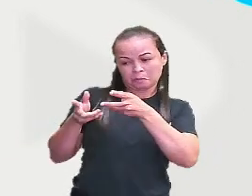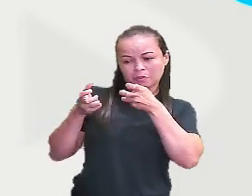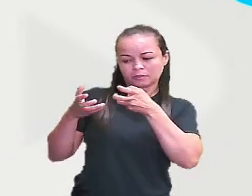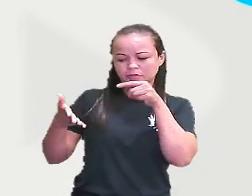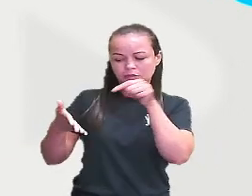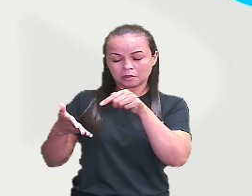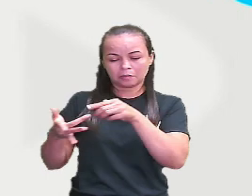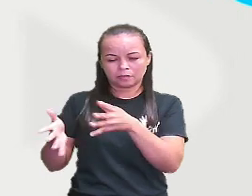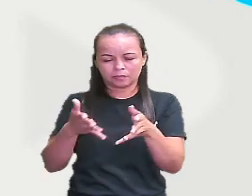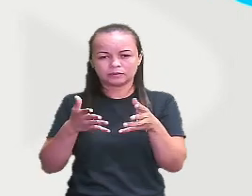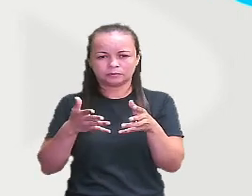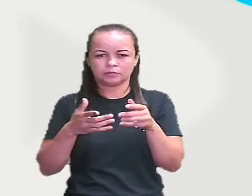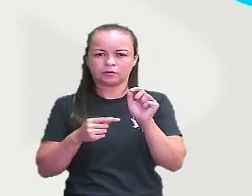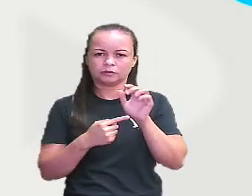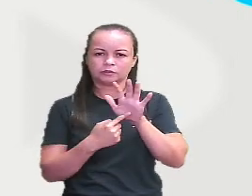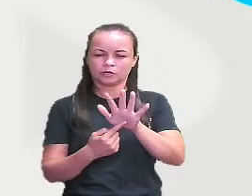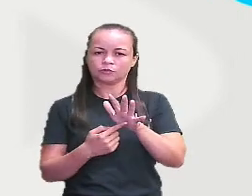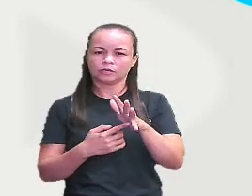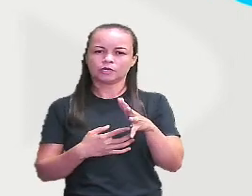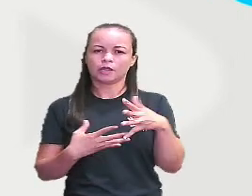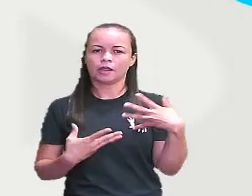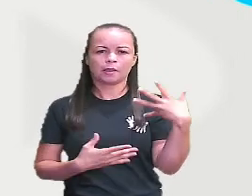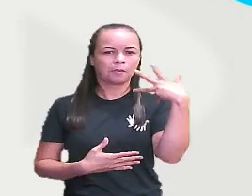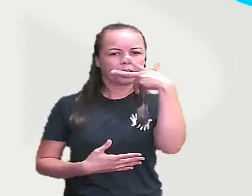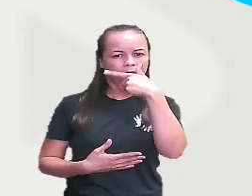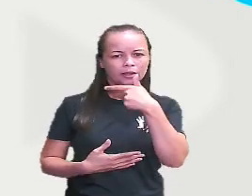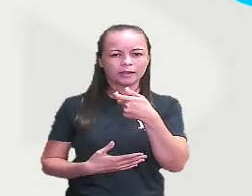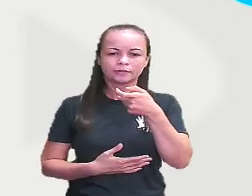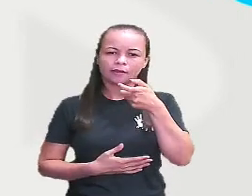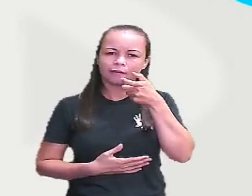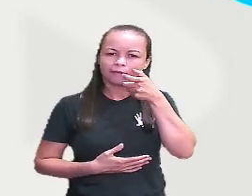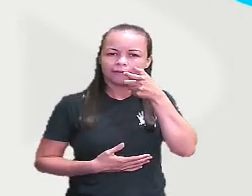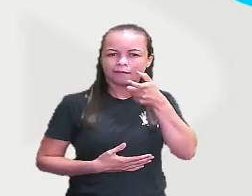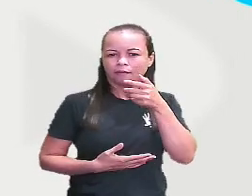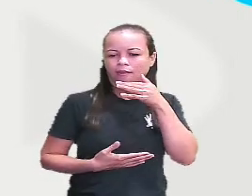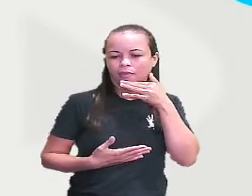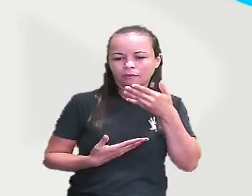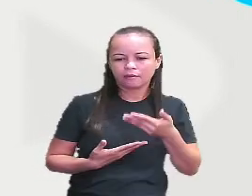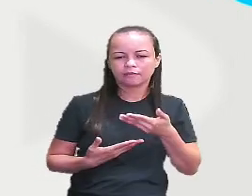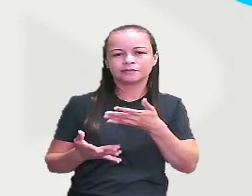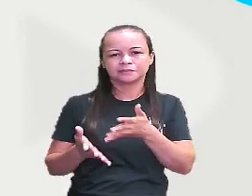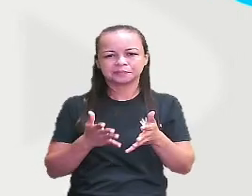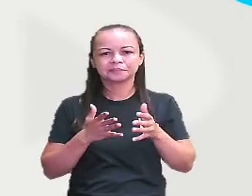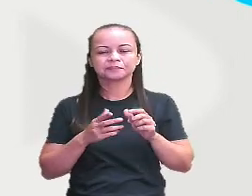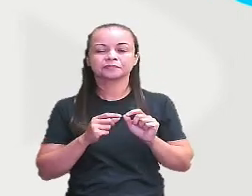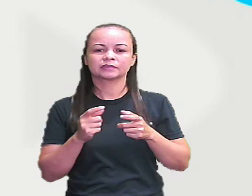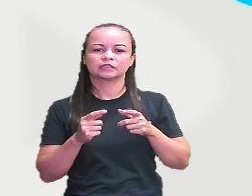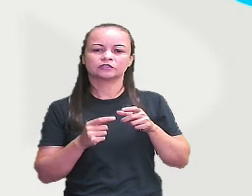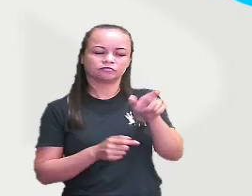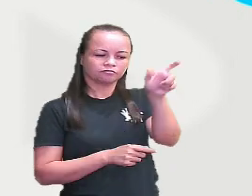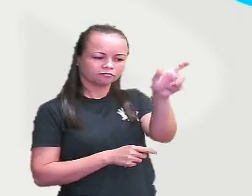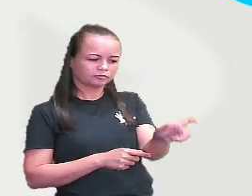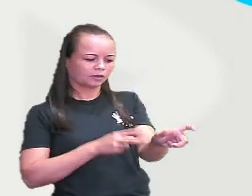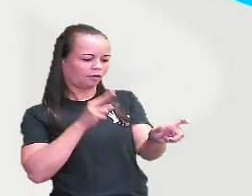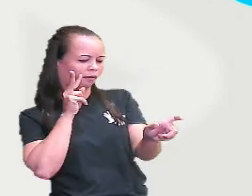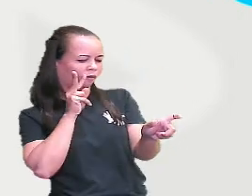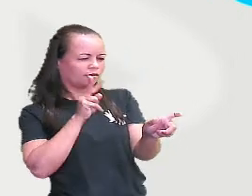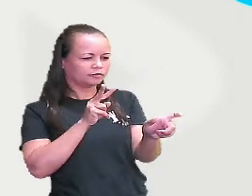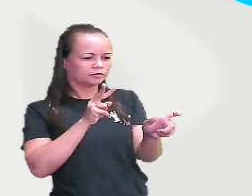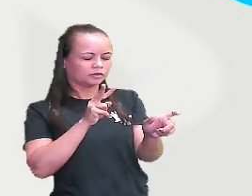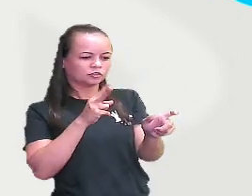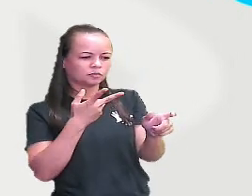produção artística, beleza e encantamento. Se você olha para alguém e esse alguém lhe desperta